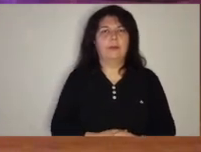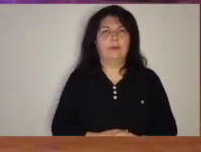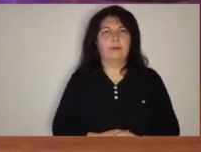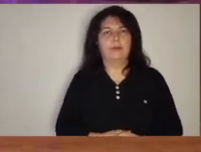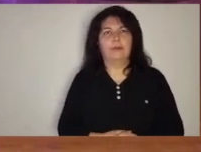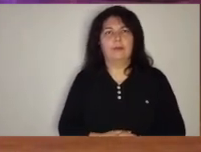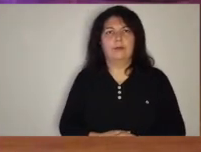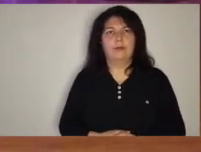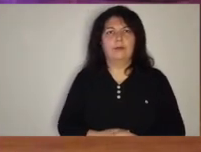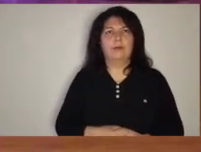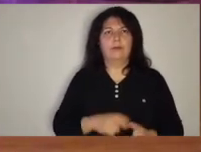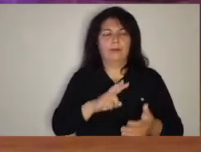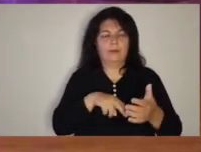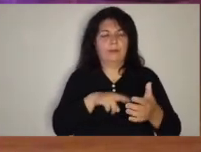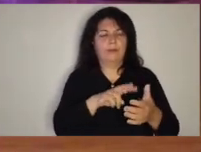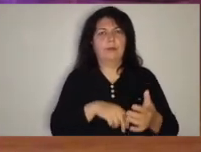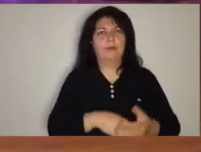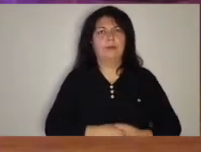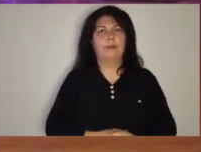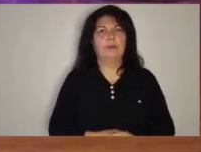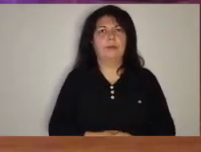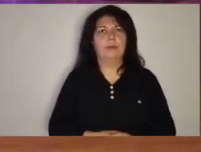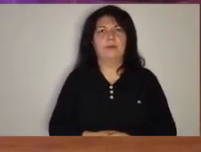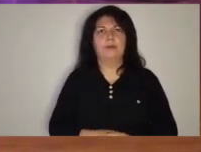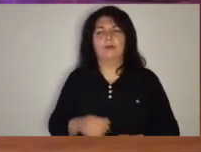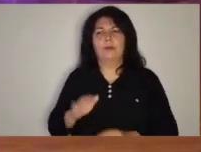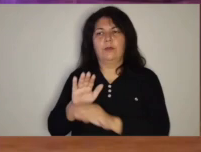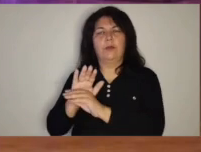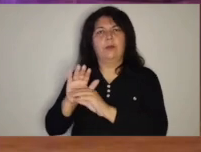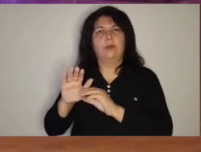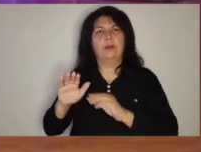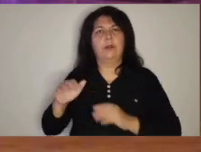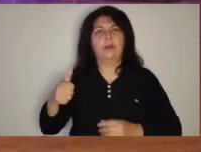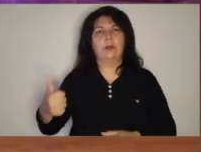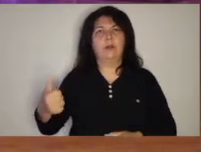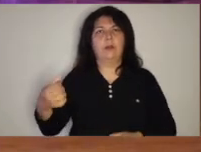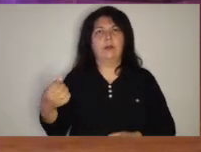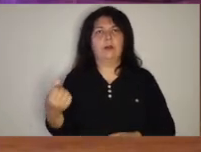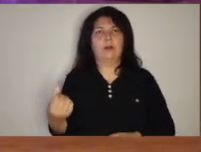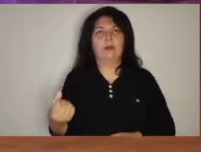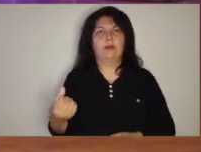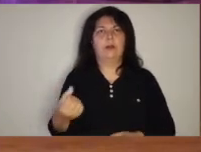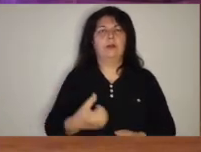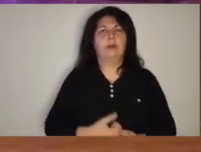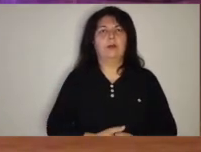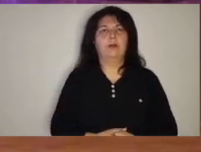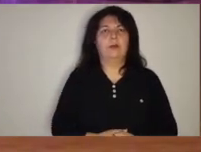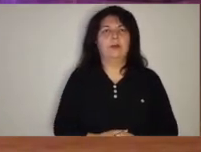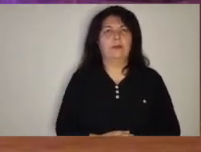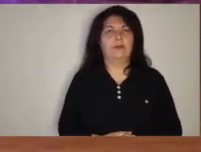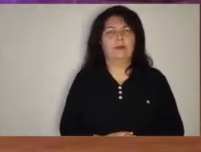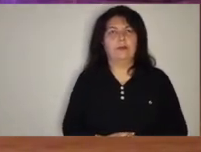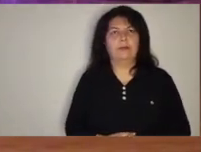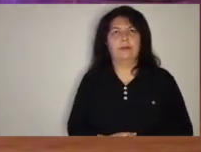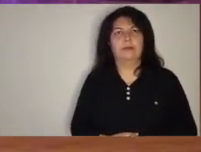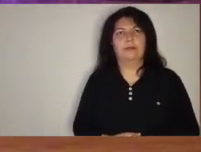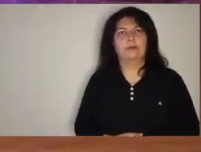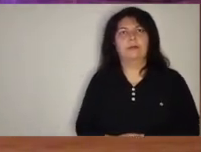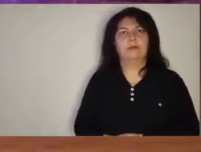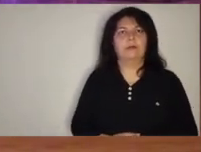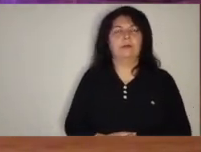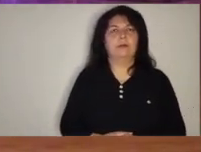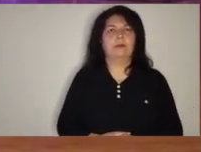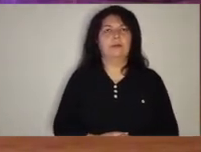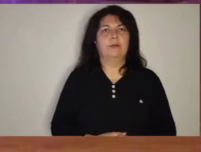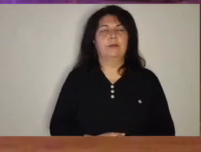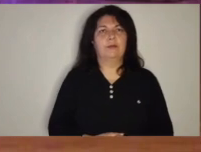que com instrumentos musicais, com alaúdes, harpas e símbolos, se fizesse ouvir levantamento a voz com alegria. Aí diz no versículo